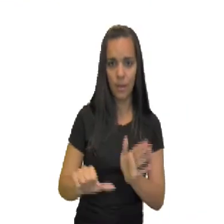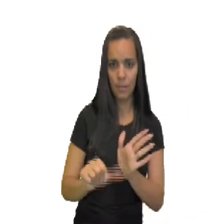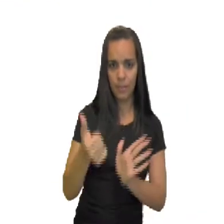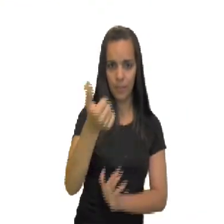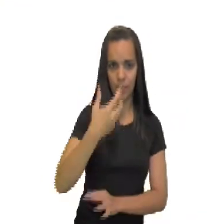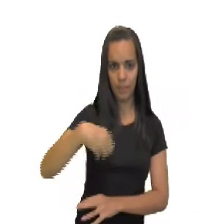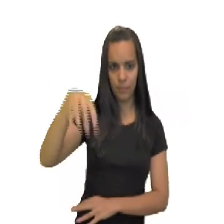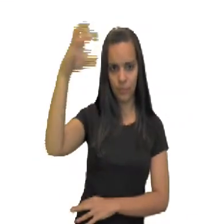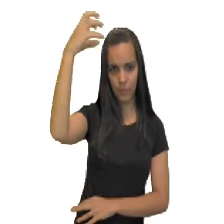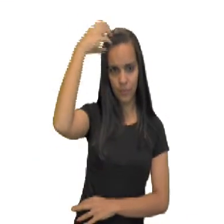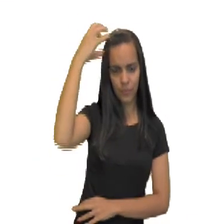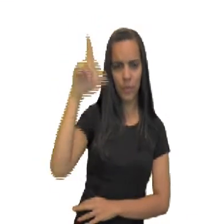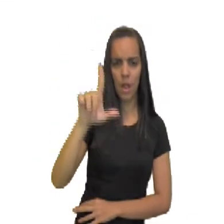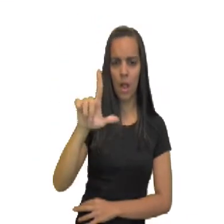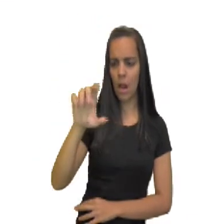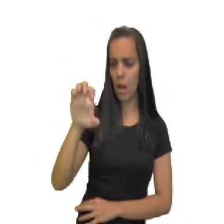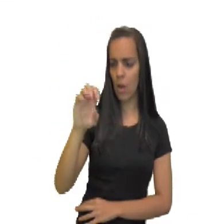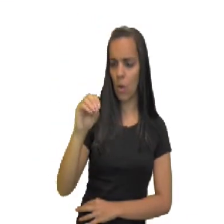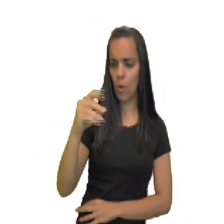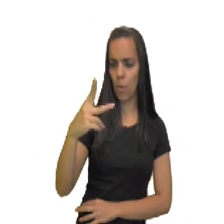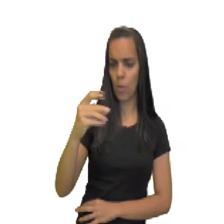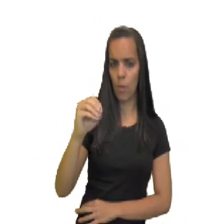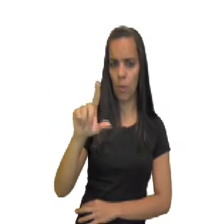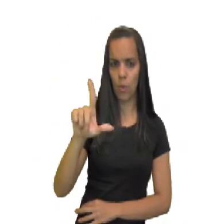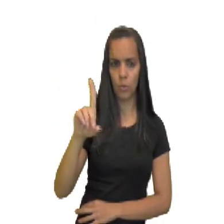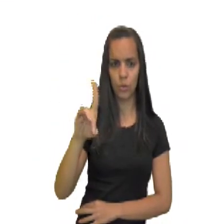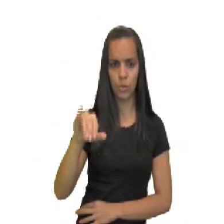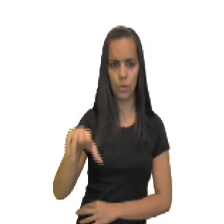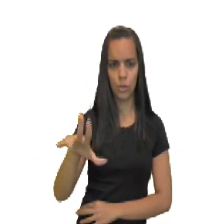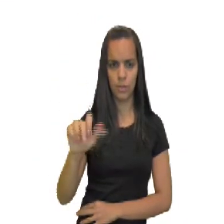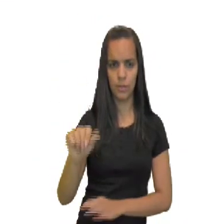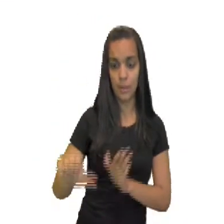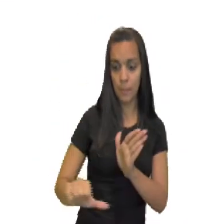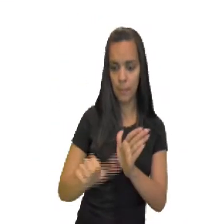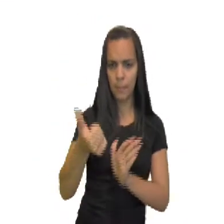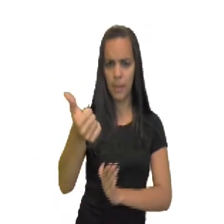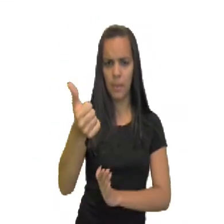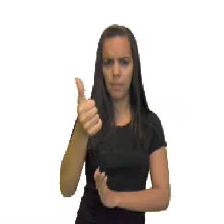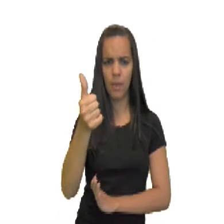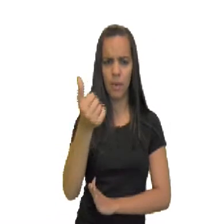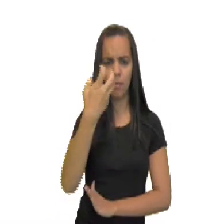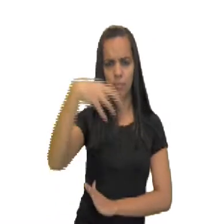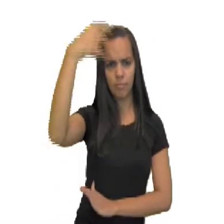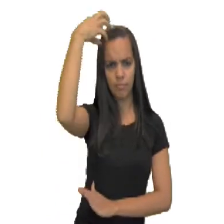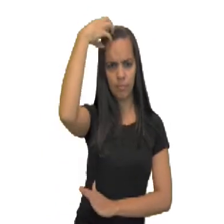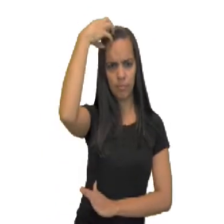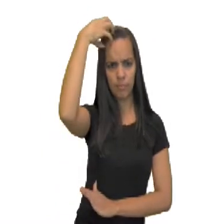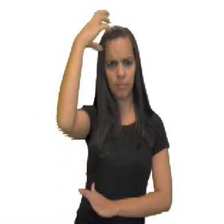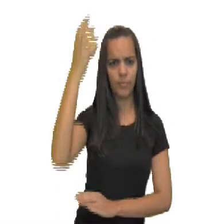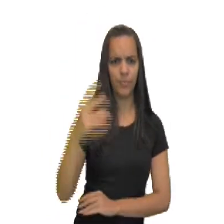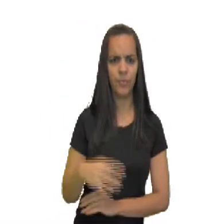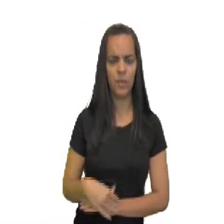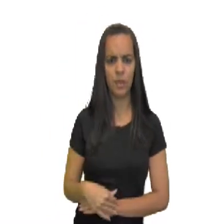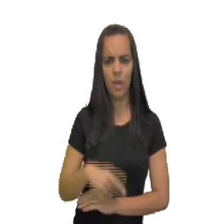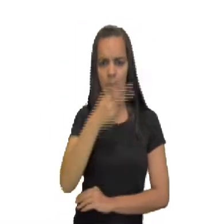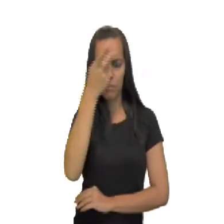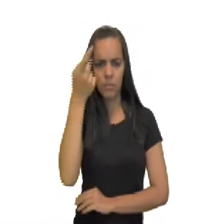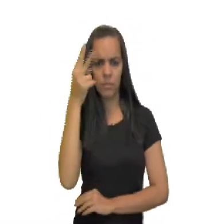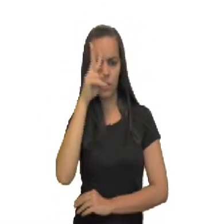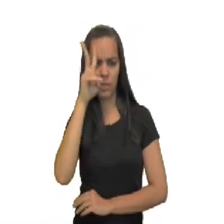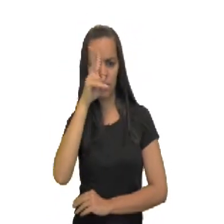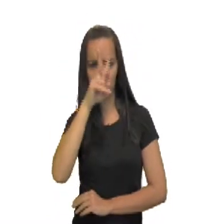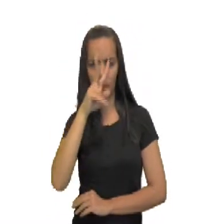Princesa Leopoldina, que foi a nossa primeira imperatriz. É considerada por muitos historiadores